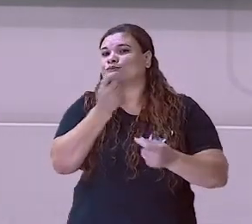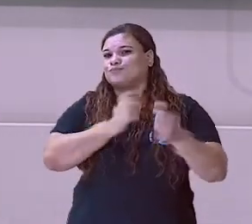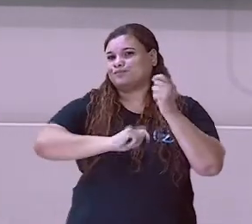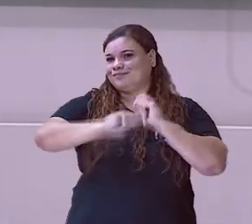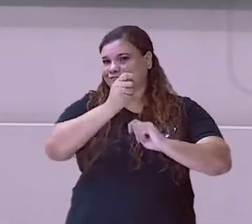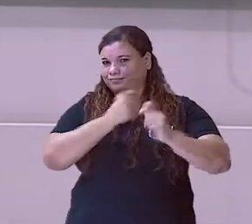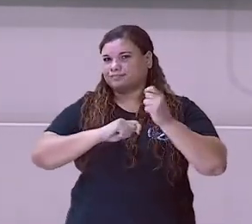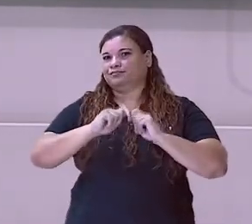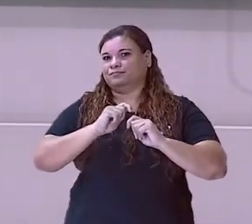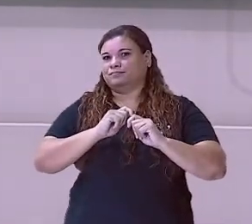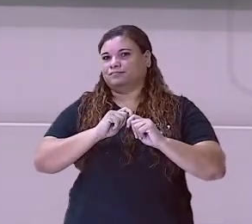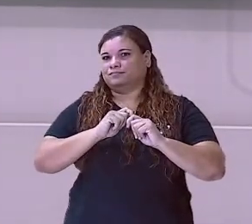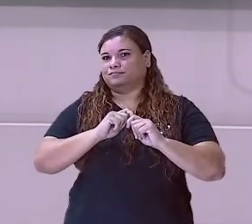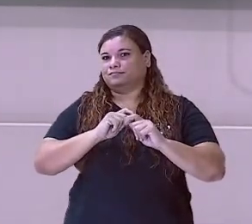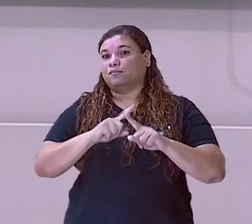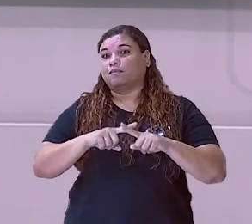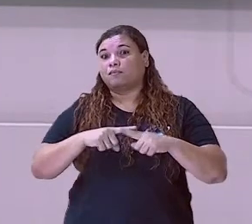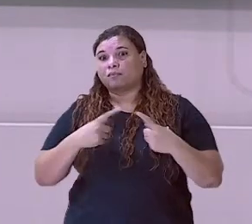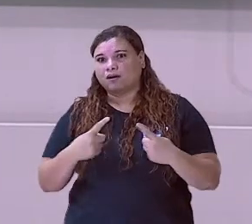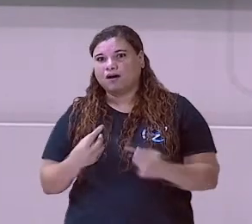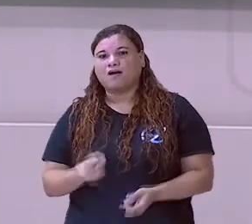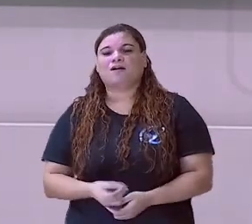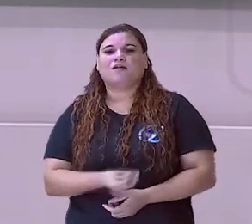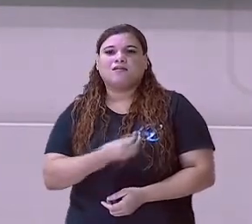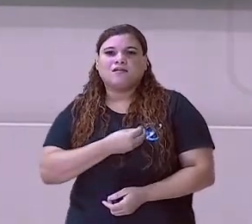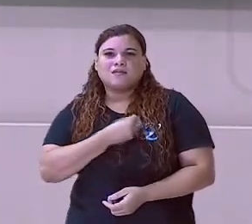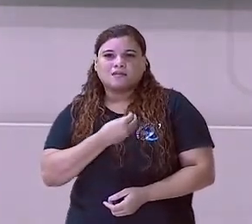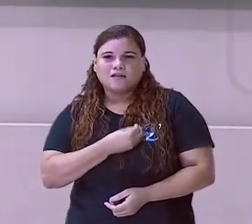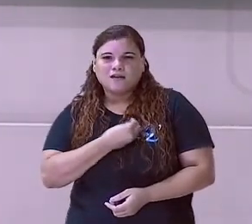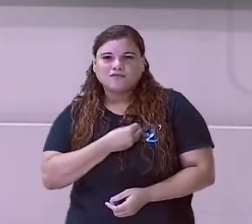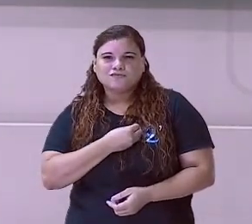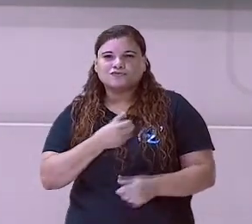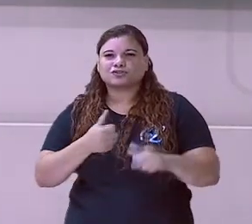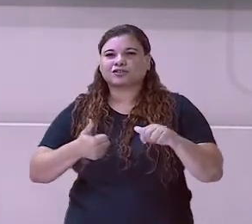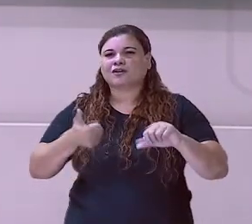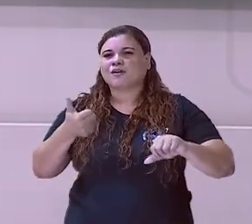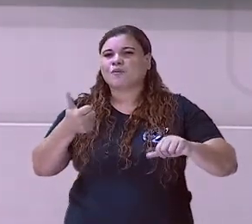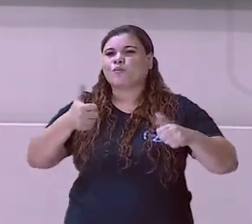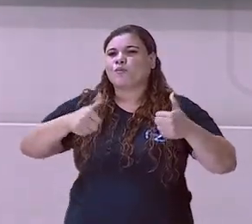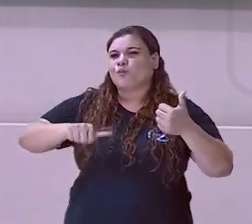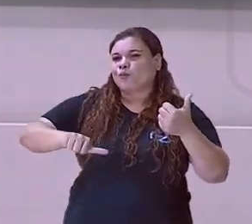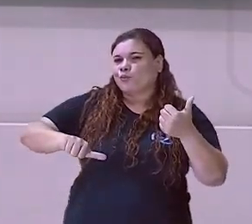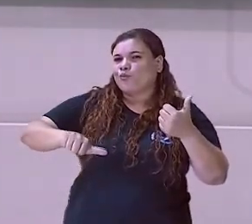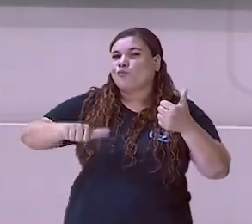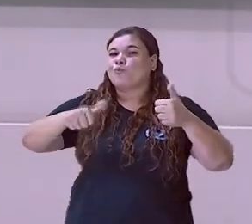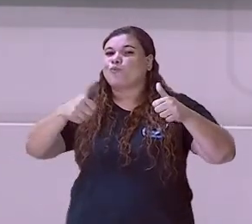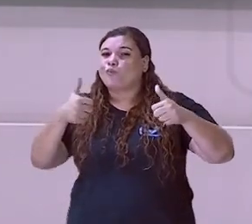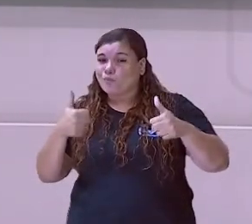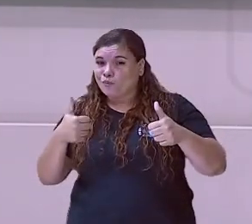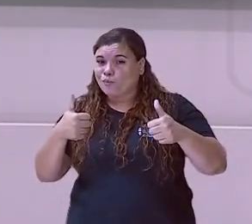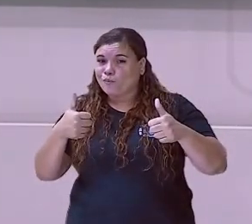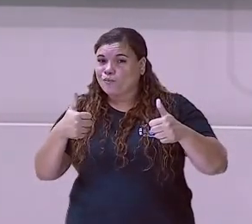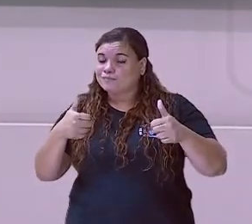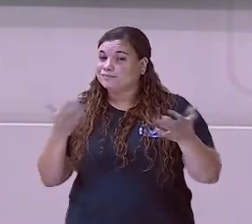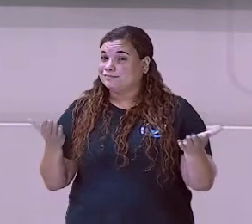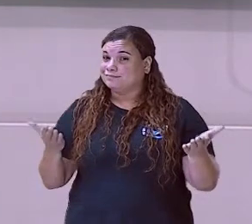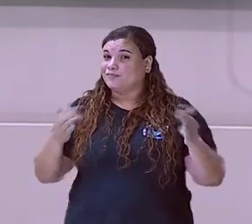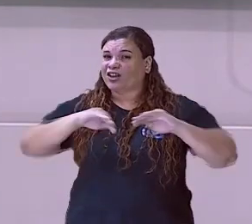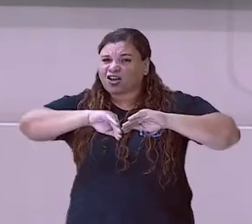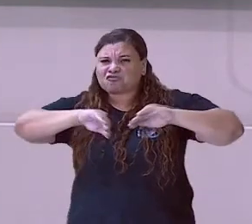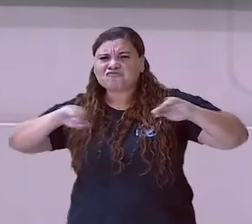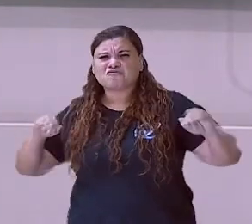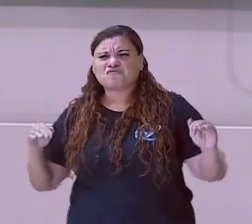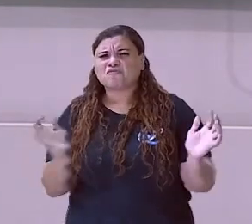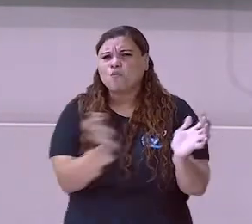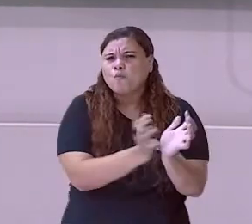disso, a qualidade de vida, a disparidade entre ricos e pobres, tudo isso